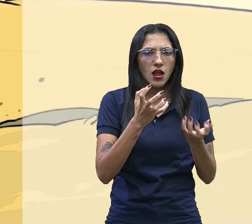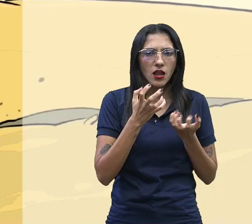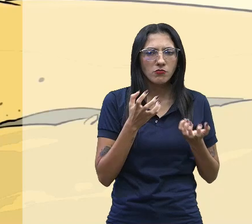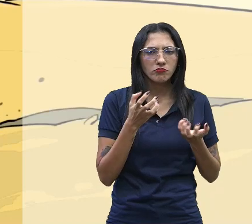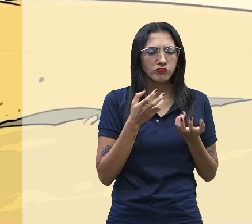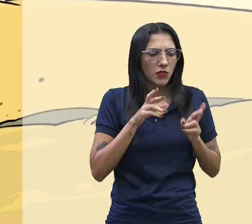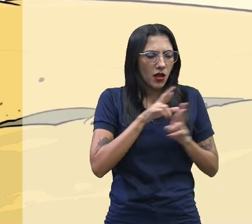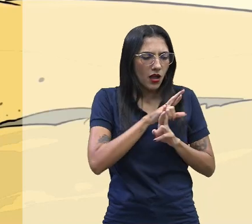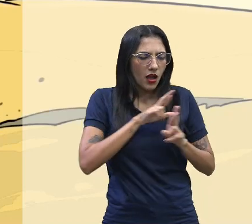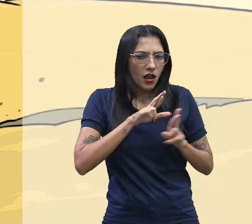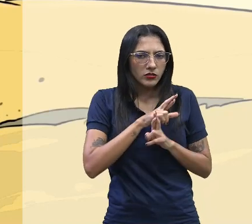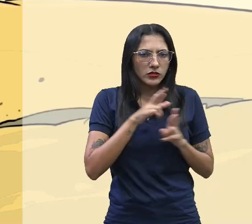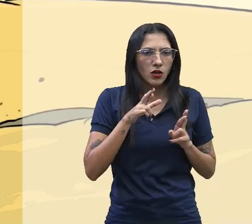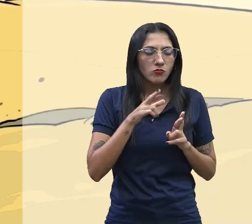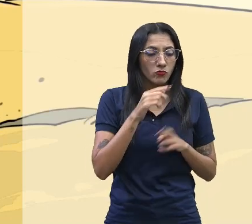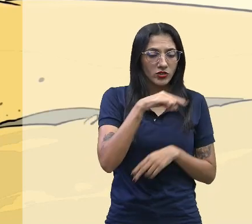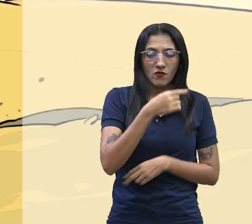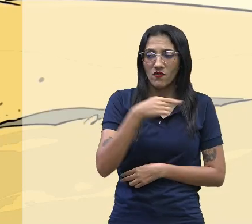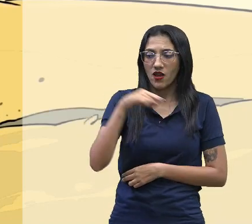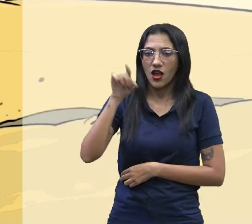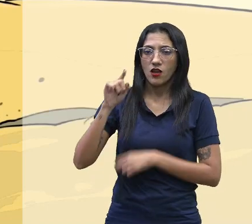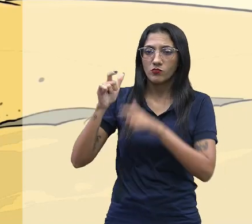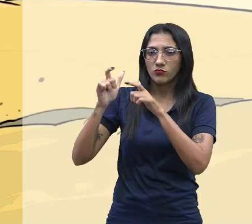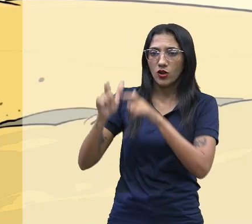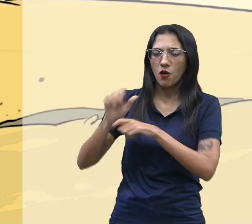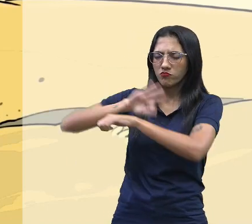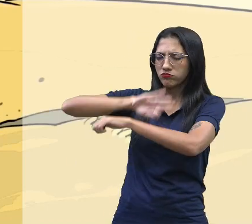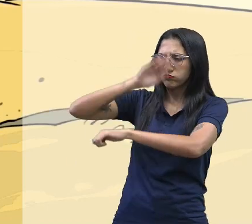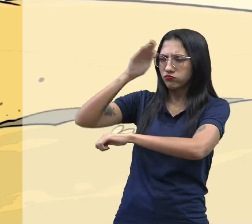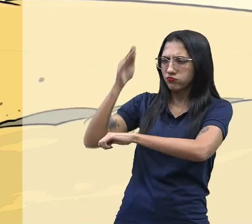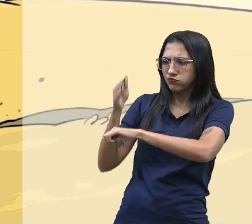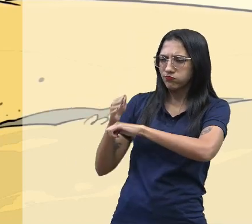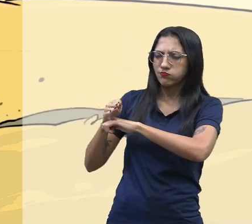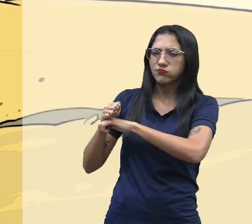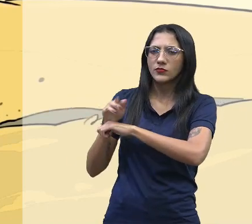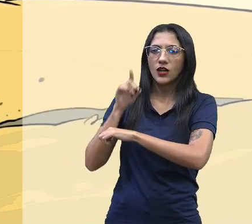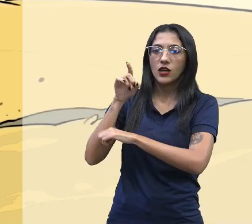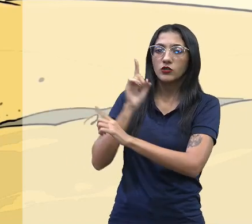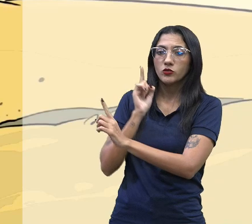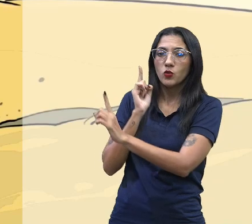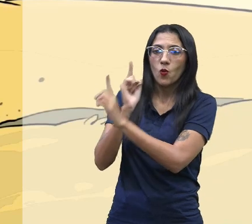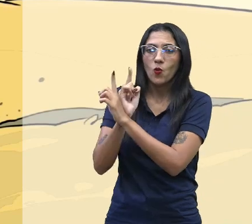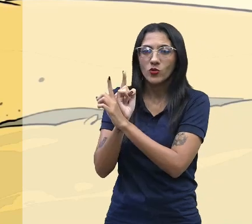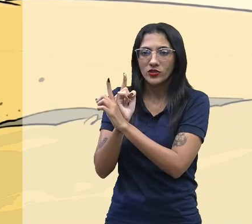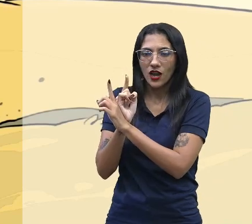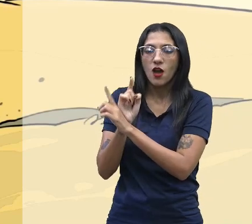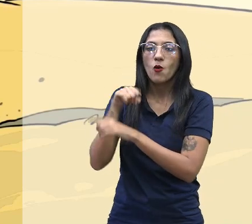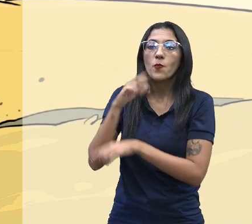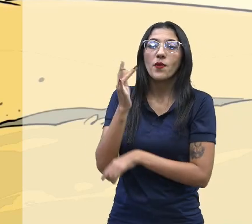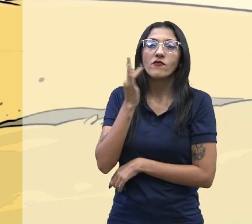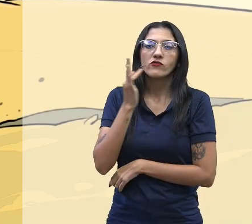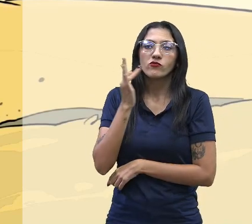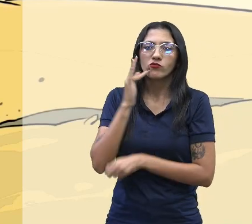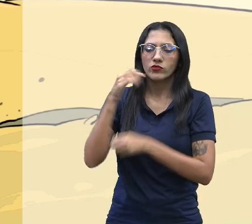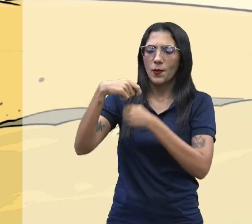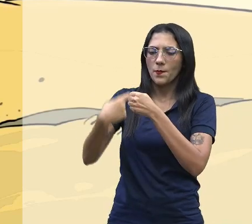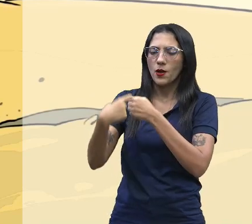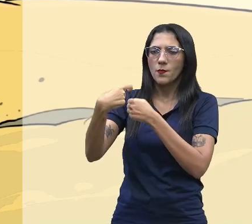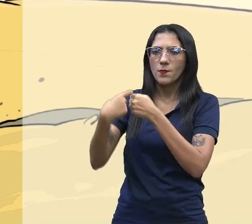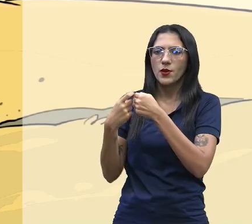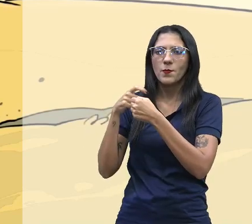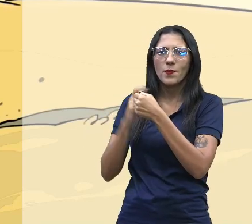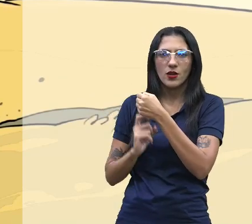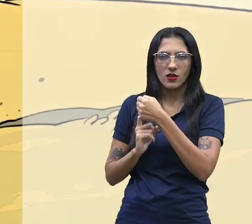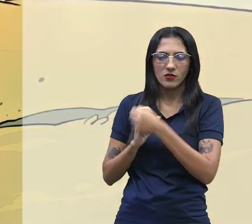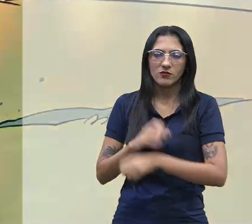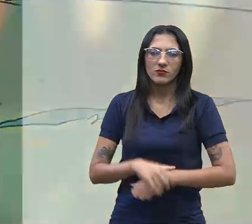força. Vá até a montanha do Espírito Brilhante e encontre o Tucumã, o fruto dourado que trará vida à sua